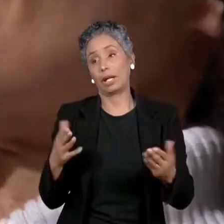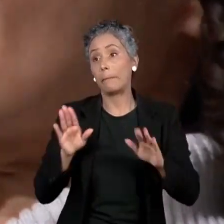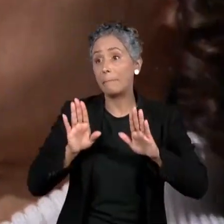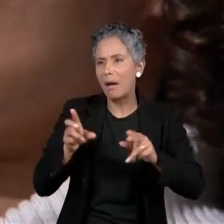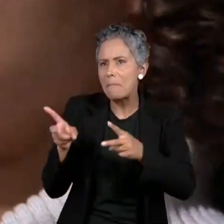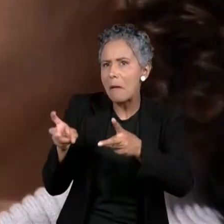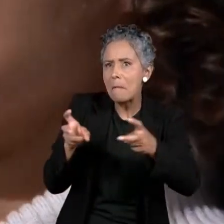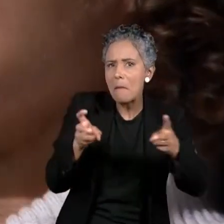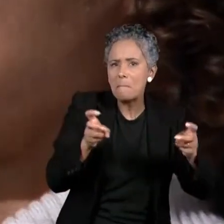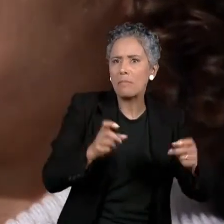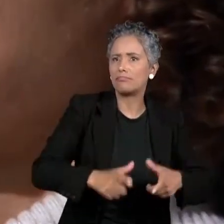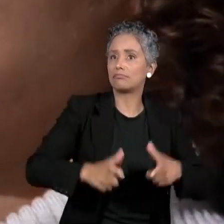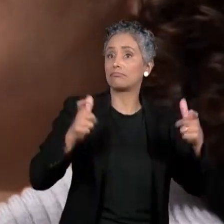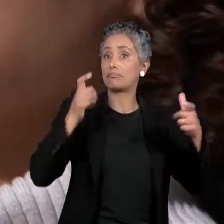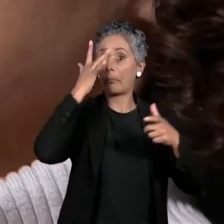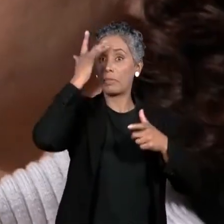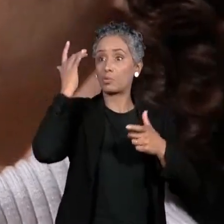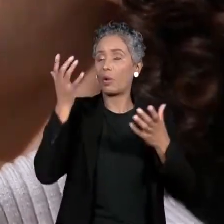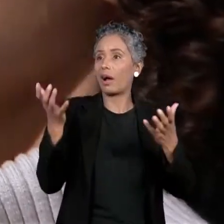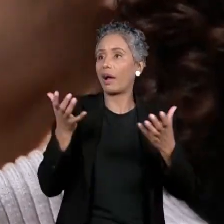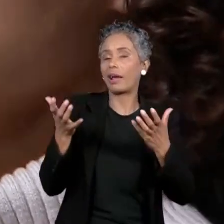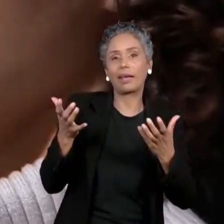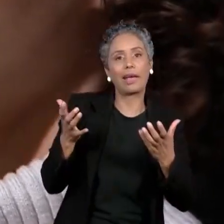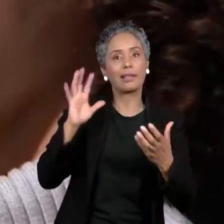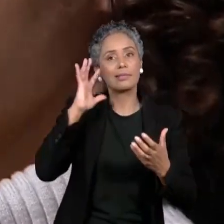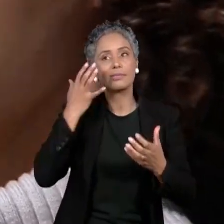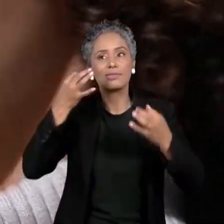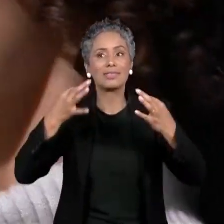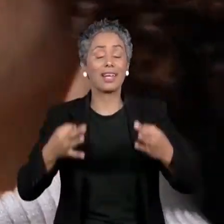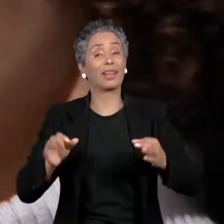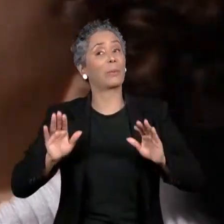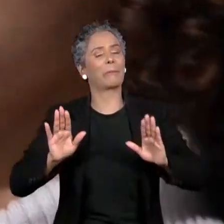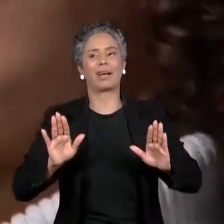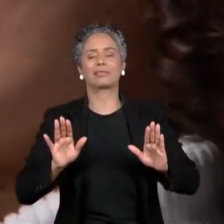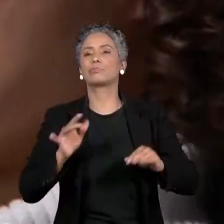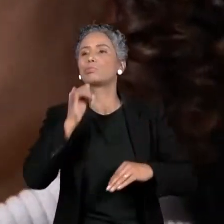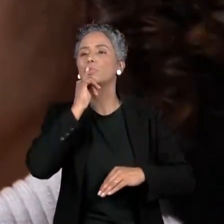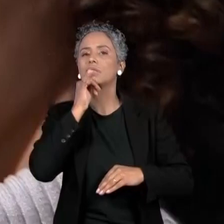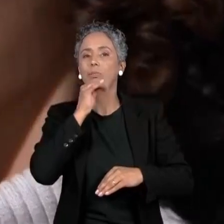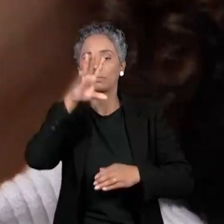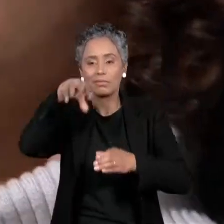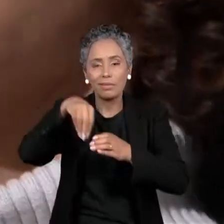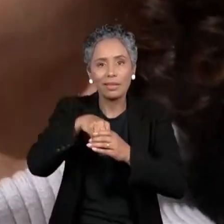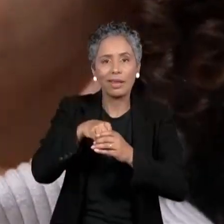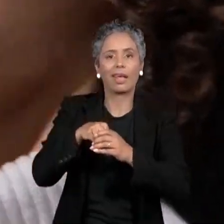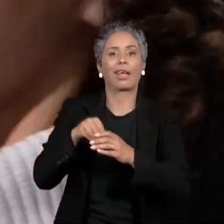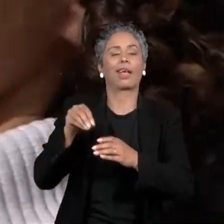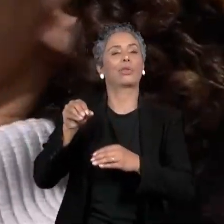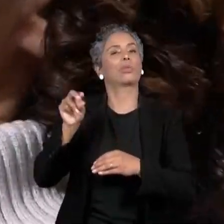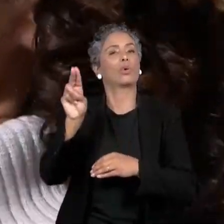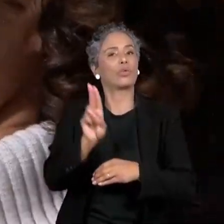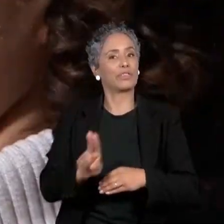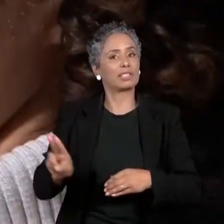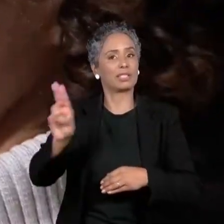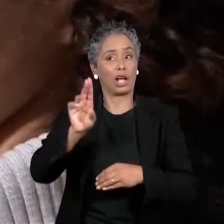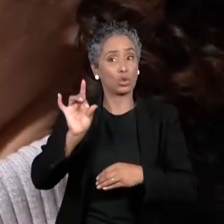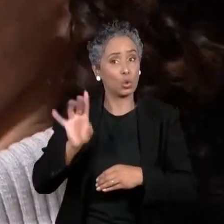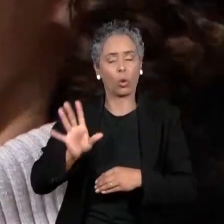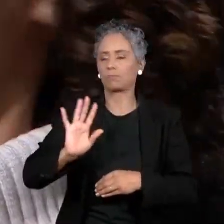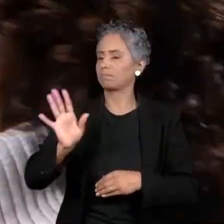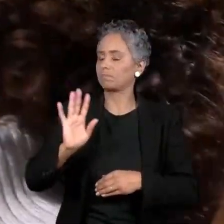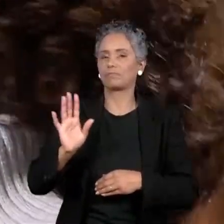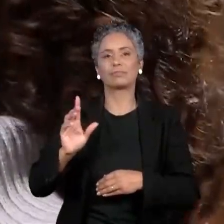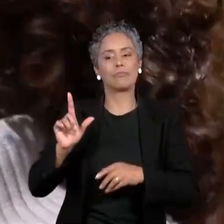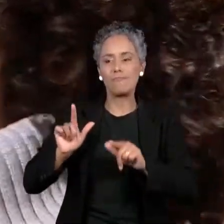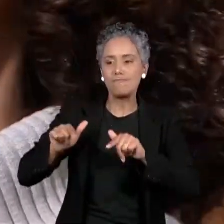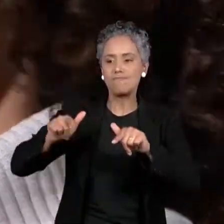tem de gente tentando resolver isso sabe não só nas universidades como serem natural mas também dentro do Judiciário sabe